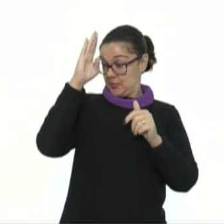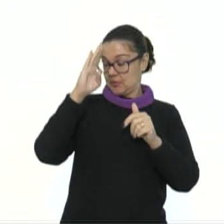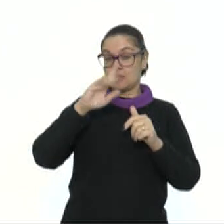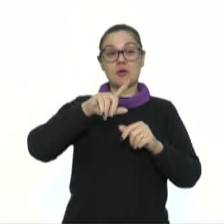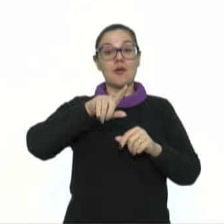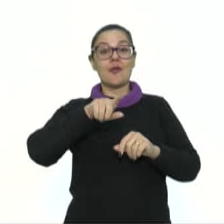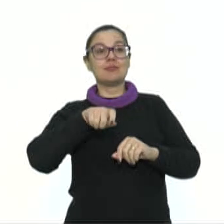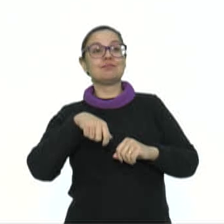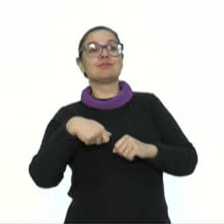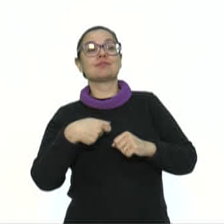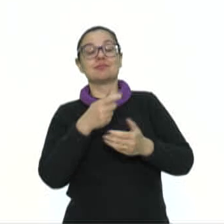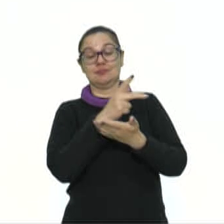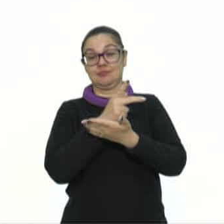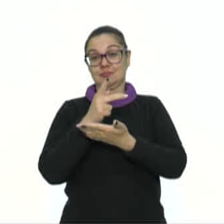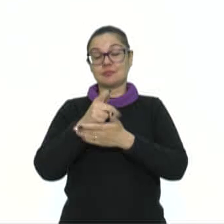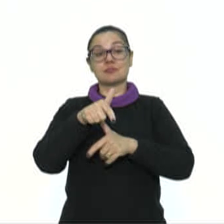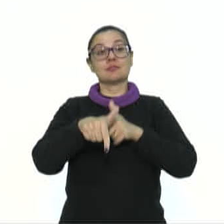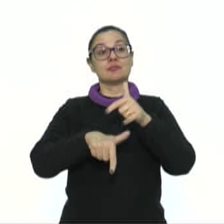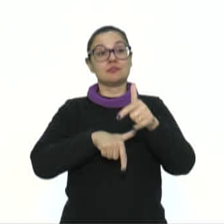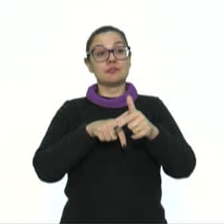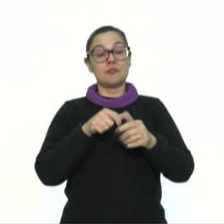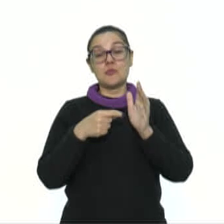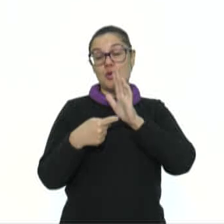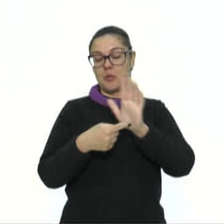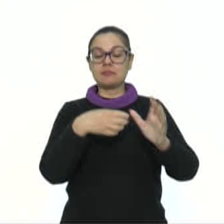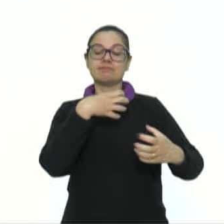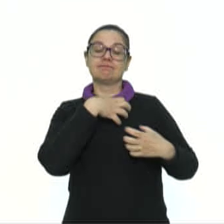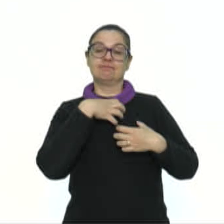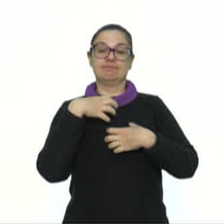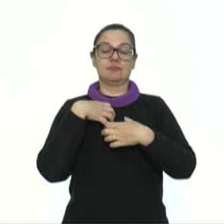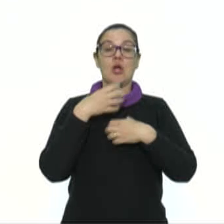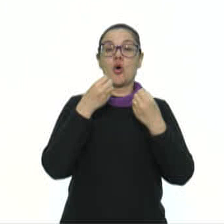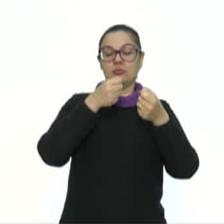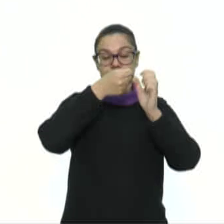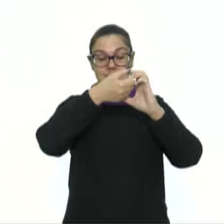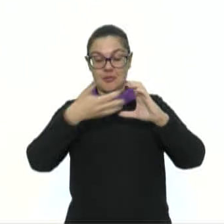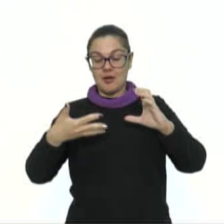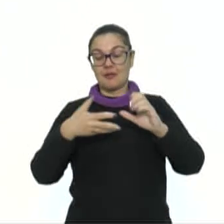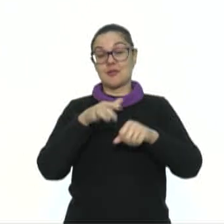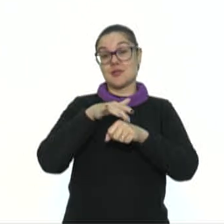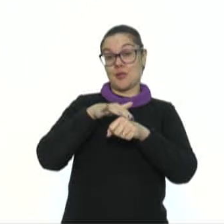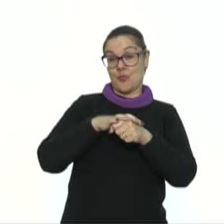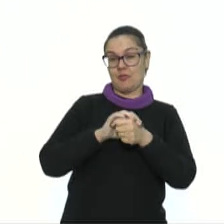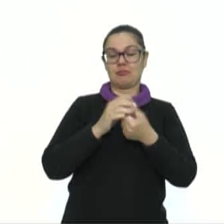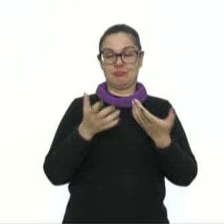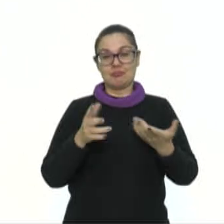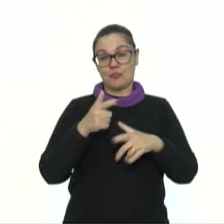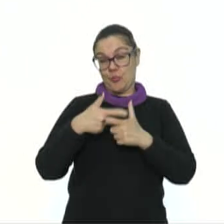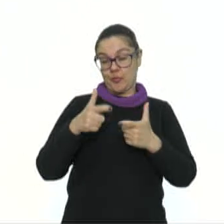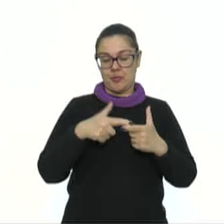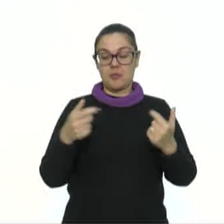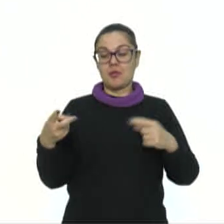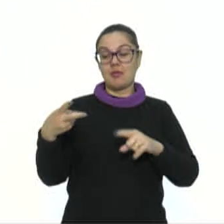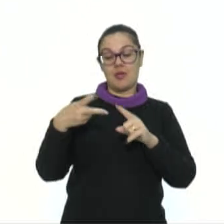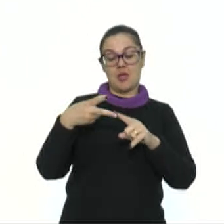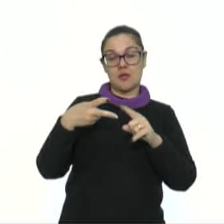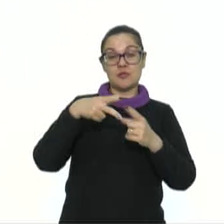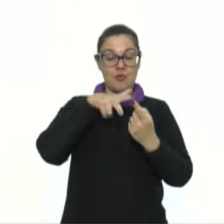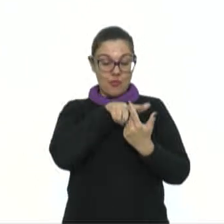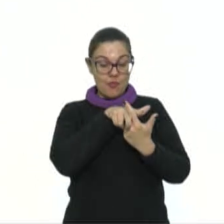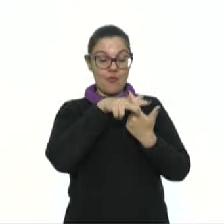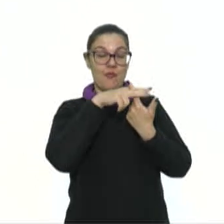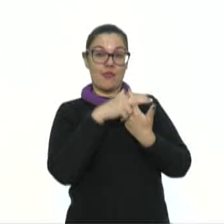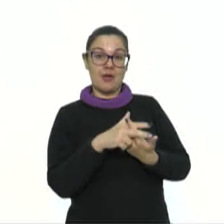sinais frequentes, trabalha com sintomas, características. E o segundo, que é aquele da